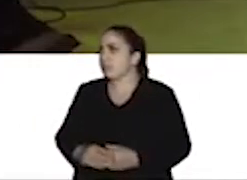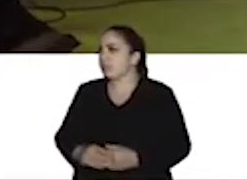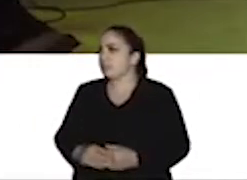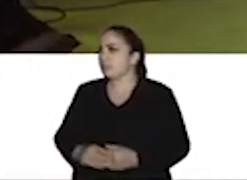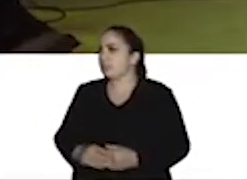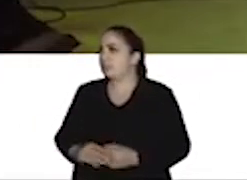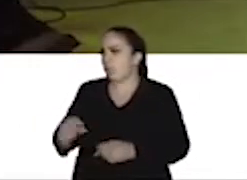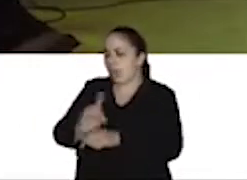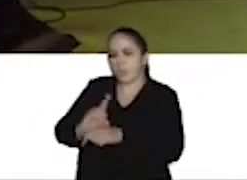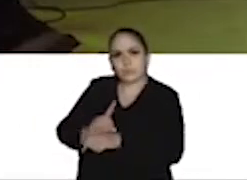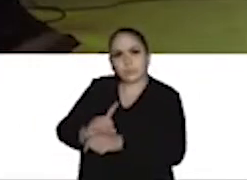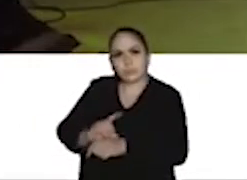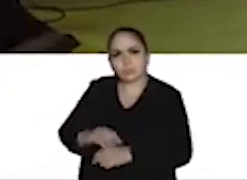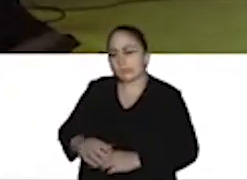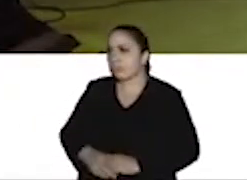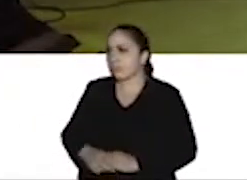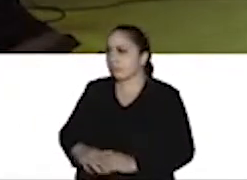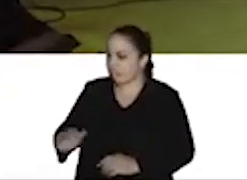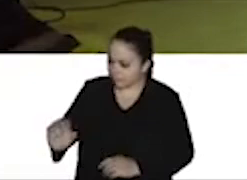Dourado?